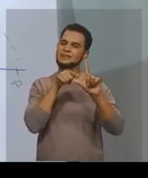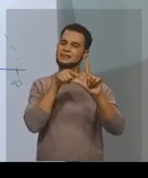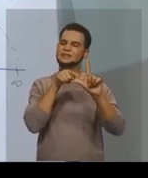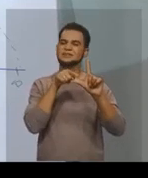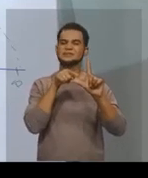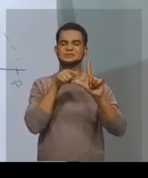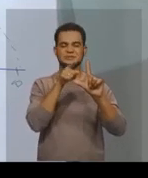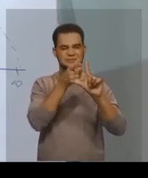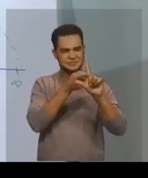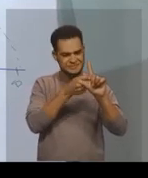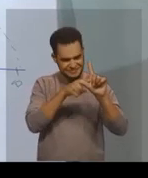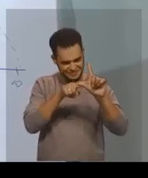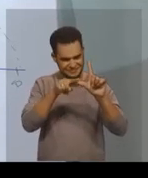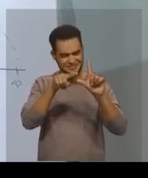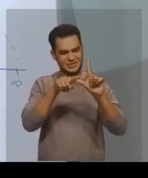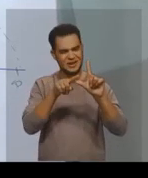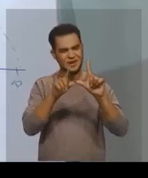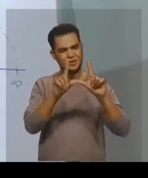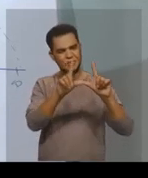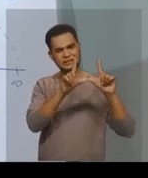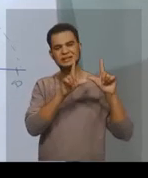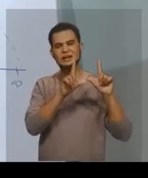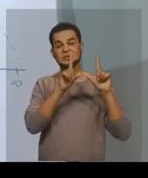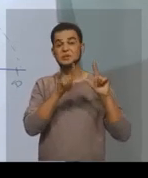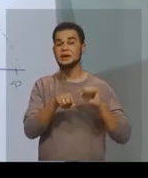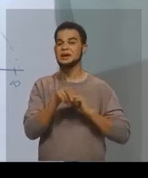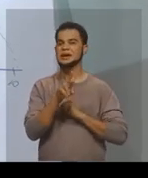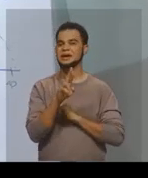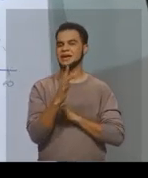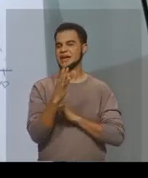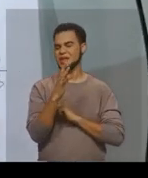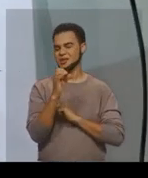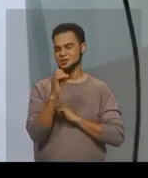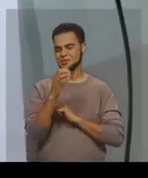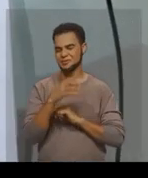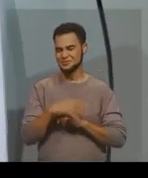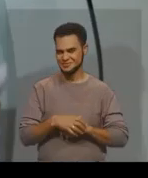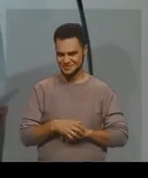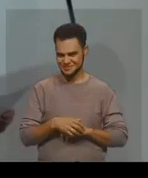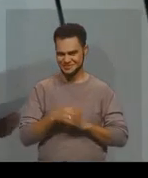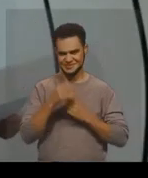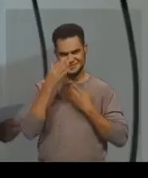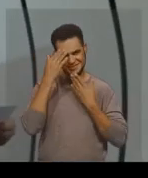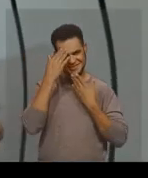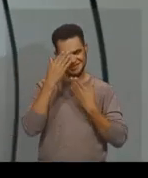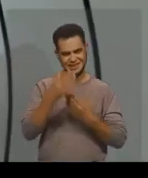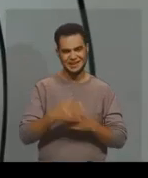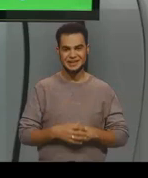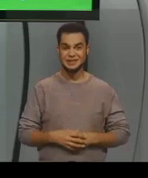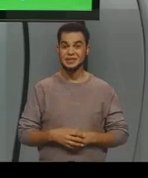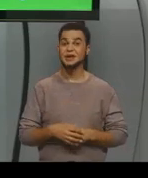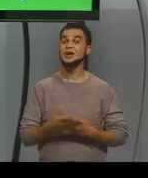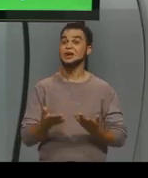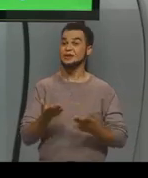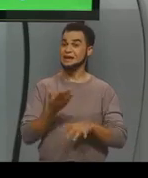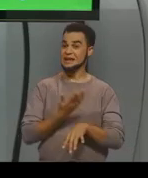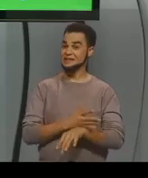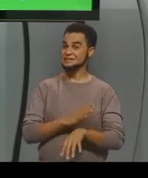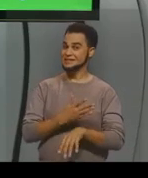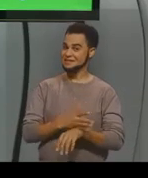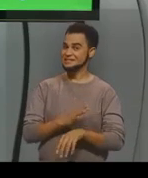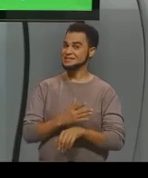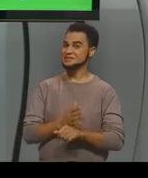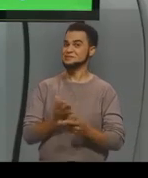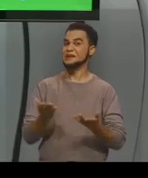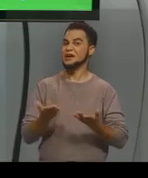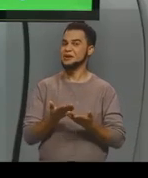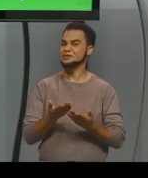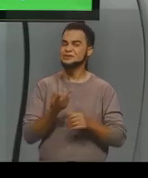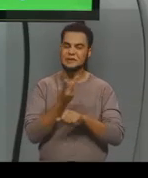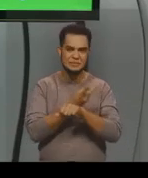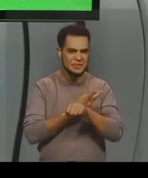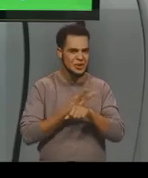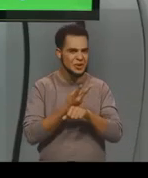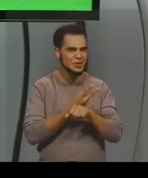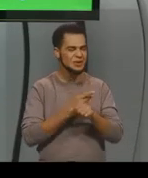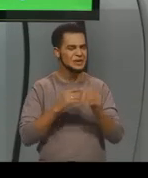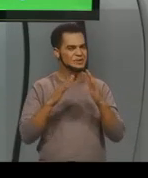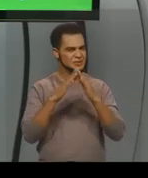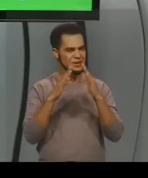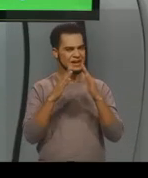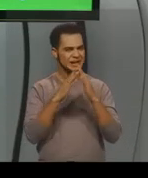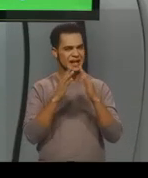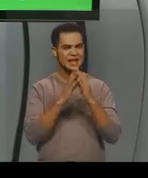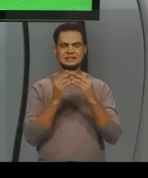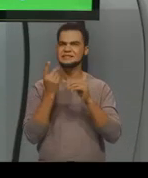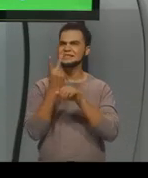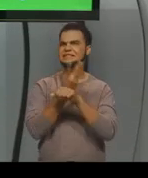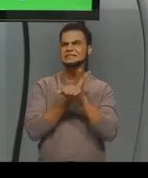o quadradinho, o nosso ângulo reto. Muito obrigada. Fica a sugestão de exercício para hoje, né, Silvana? Procurar Sim. ângulos retos na sua casa,